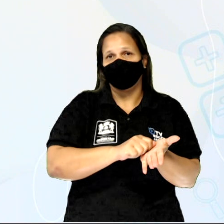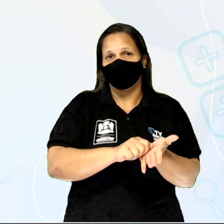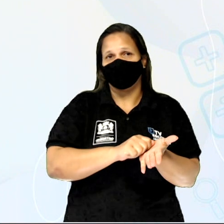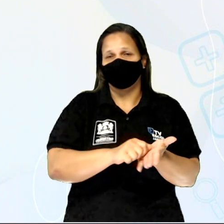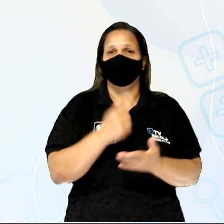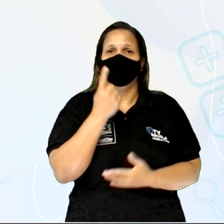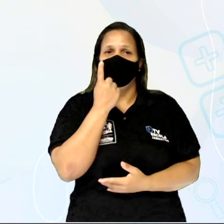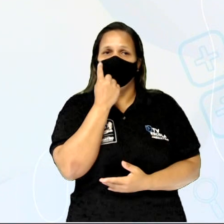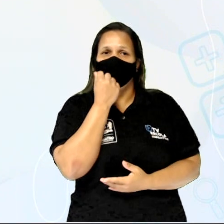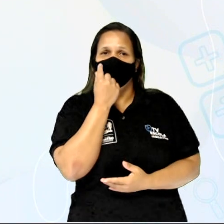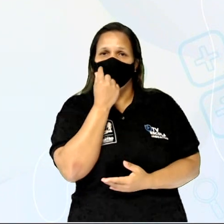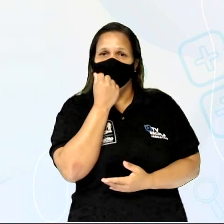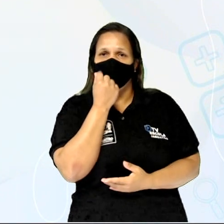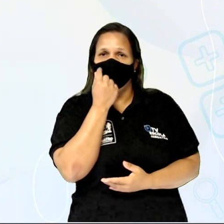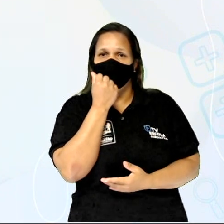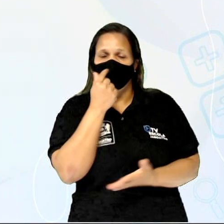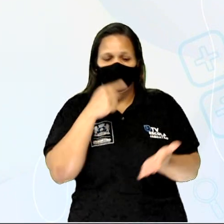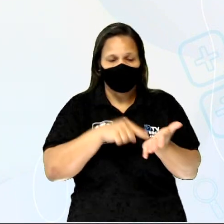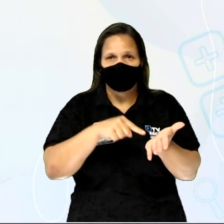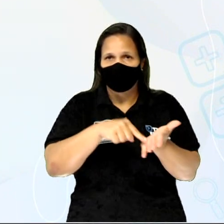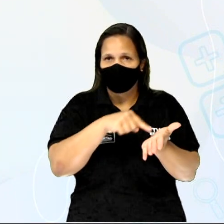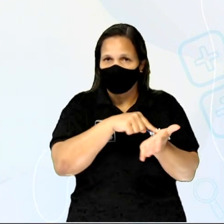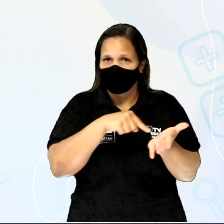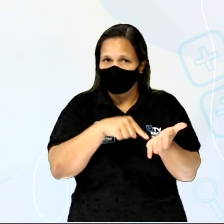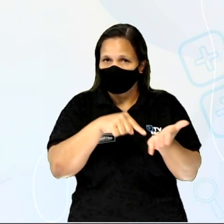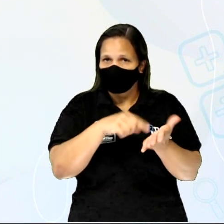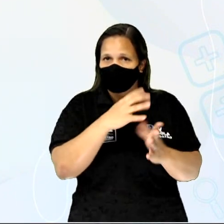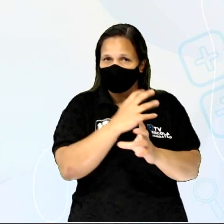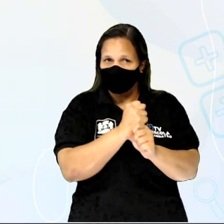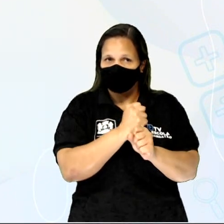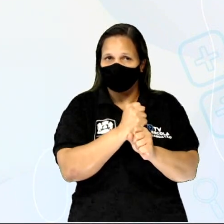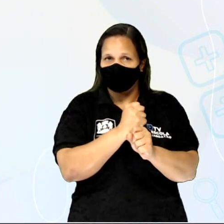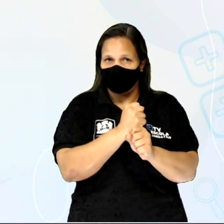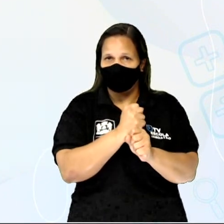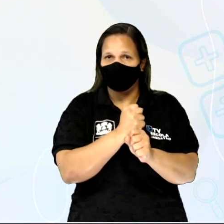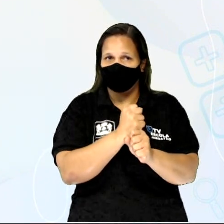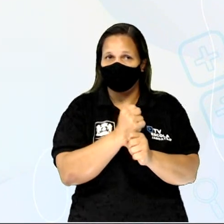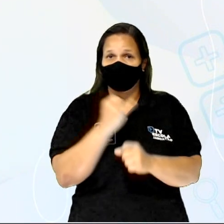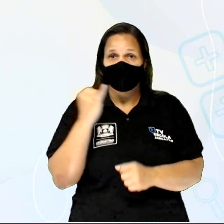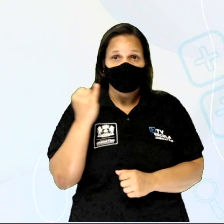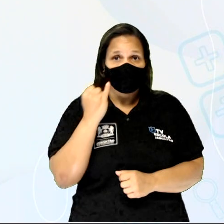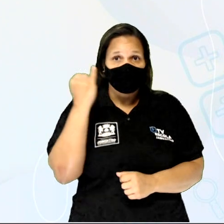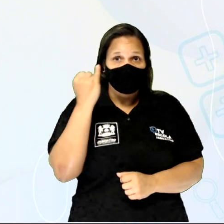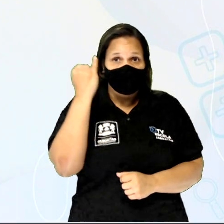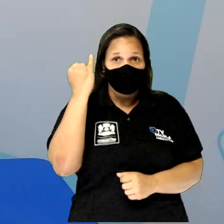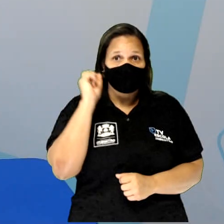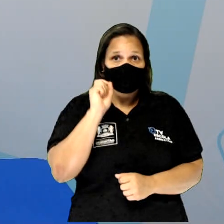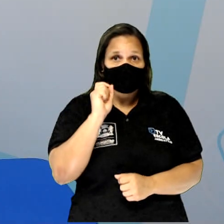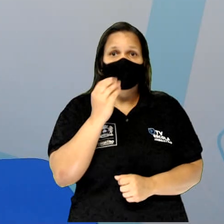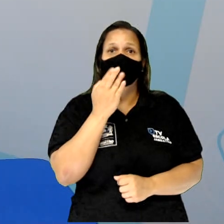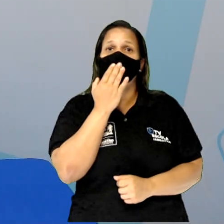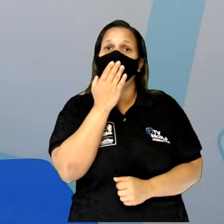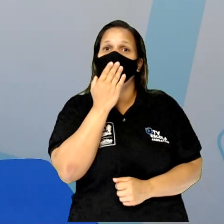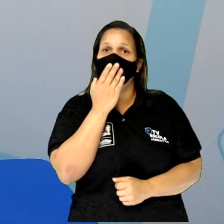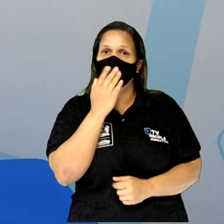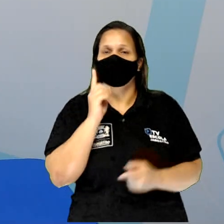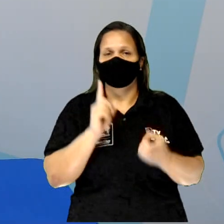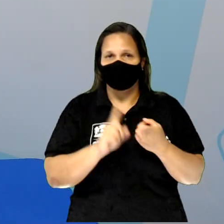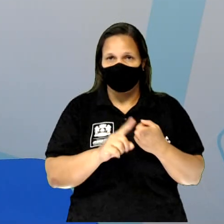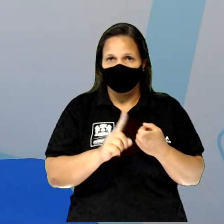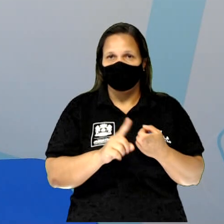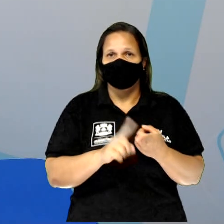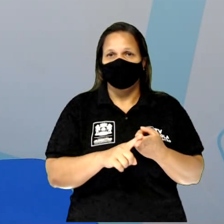o seu lápis a sua calculadora ah importante também lápis de cor antes